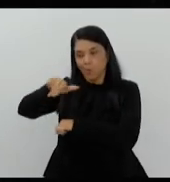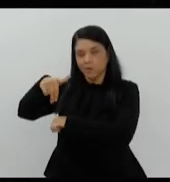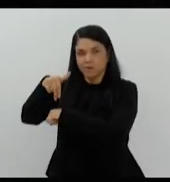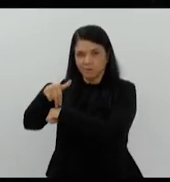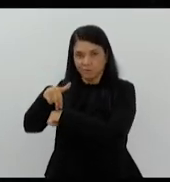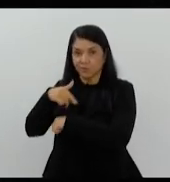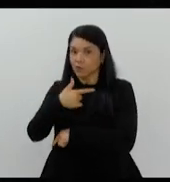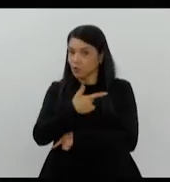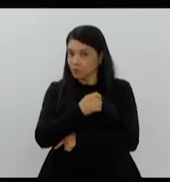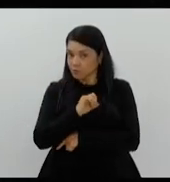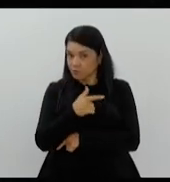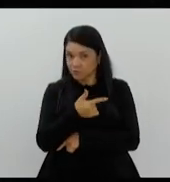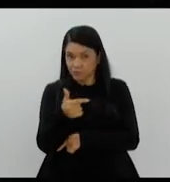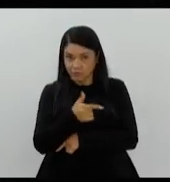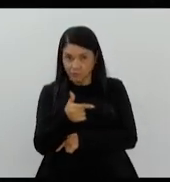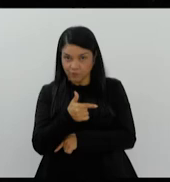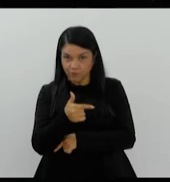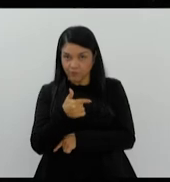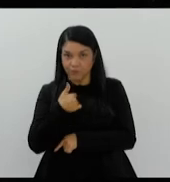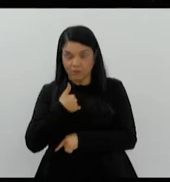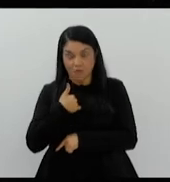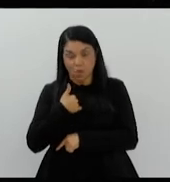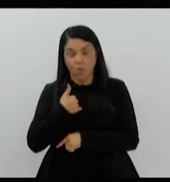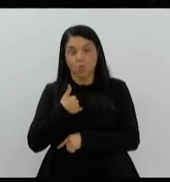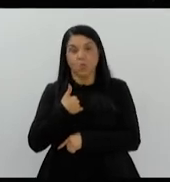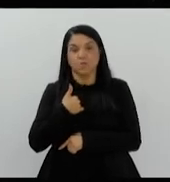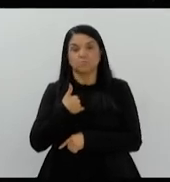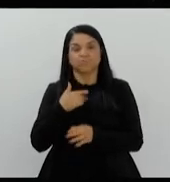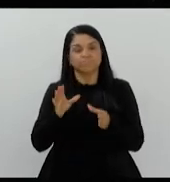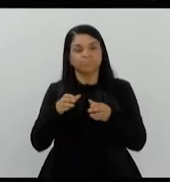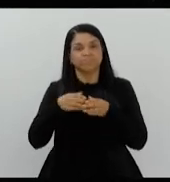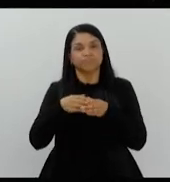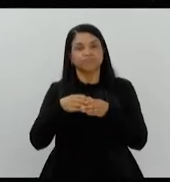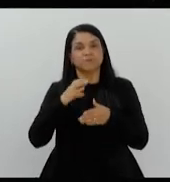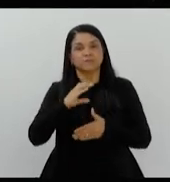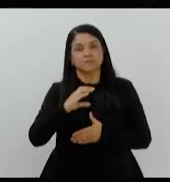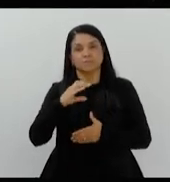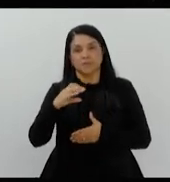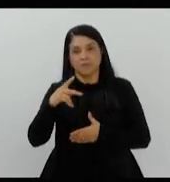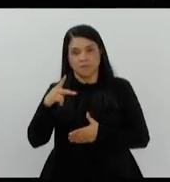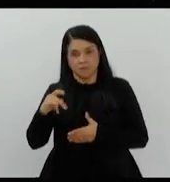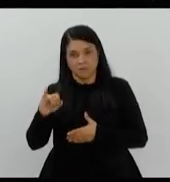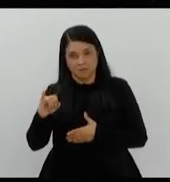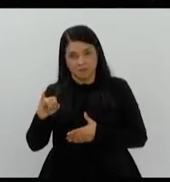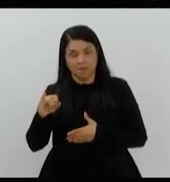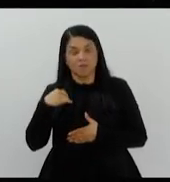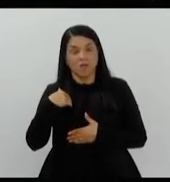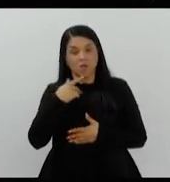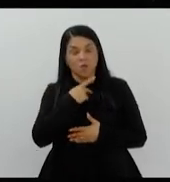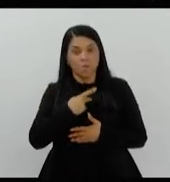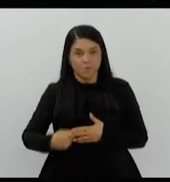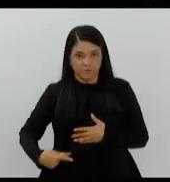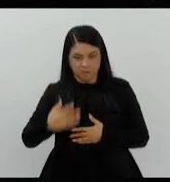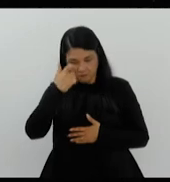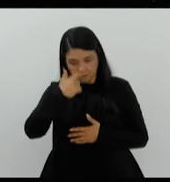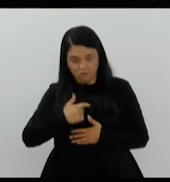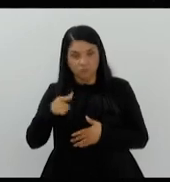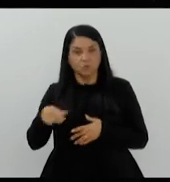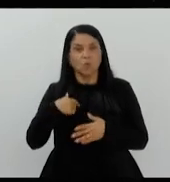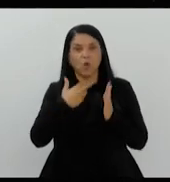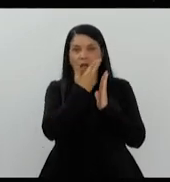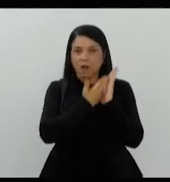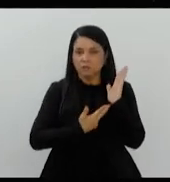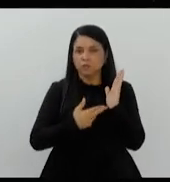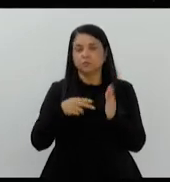2022, que eu presidi. Foi relator à época o deputado Amorim.